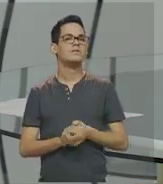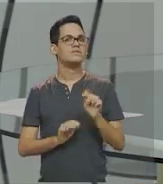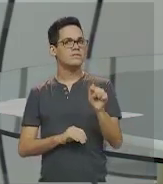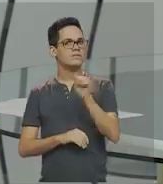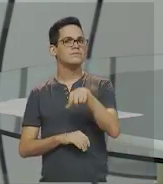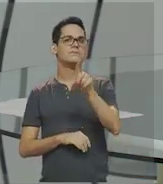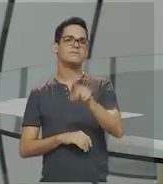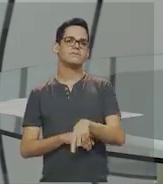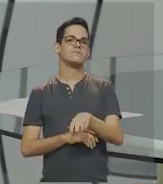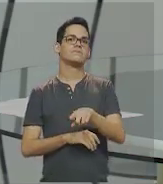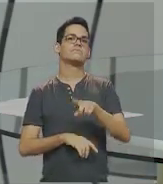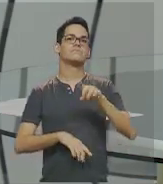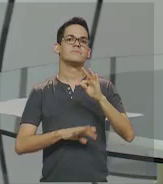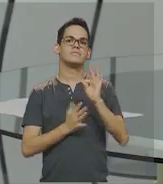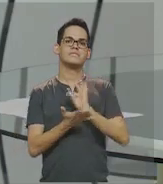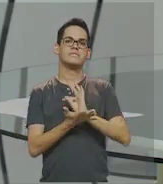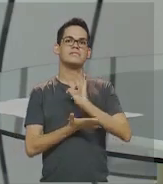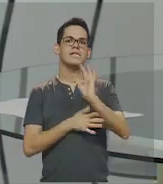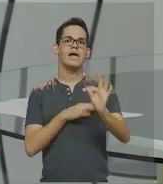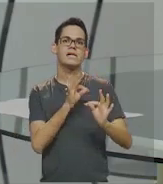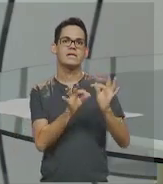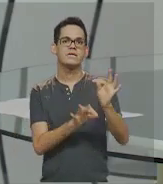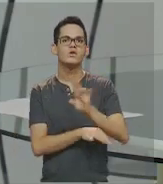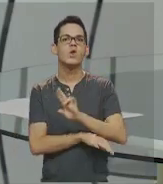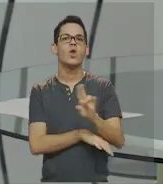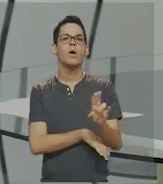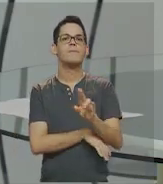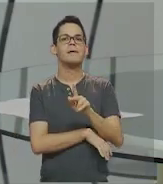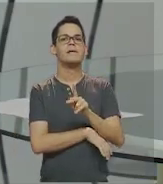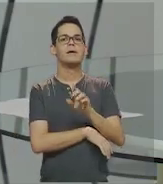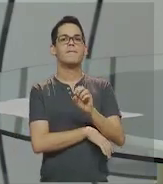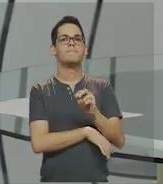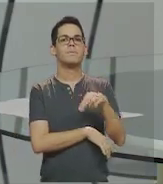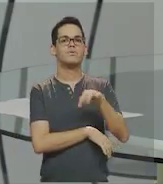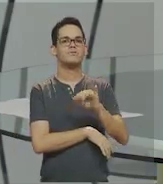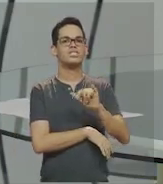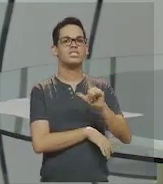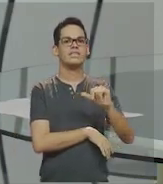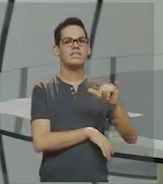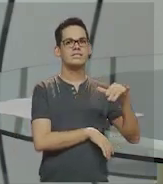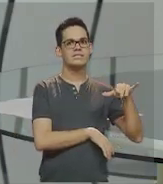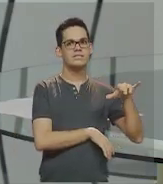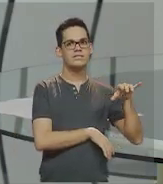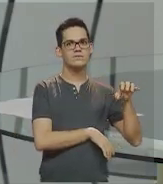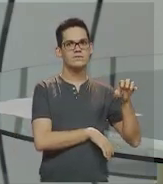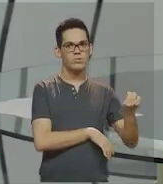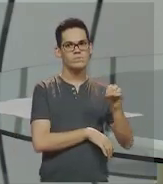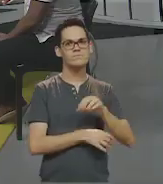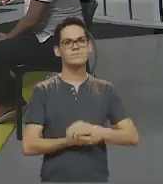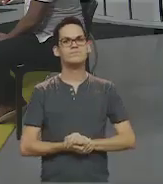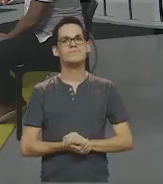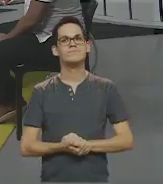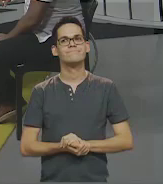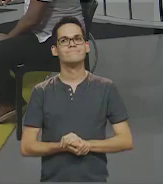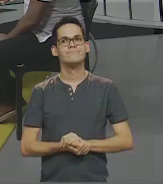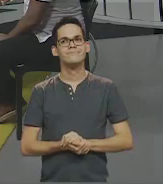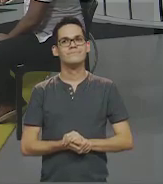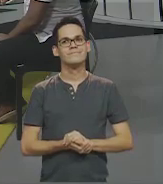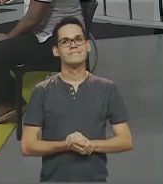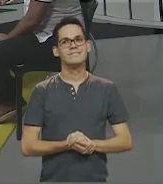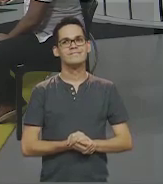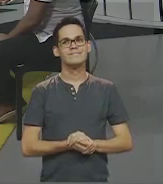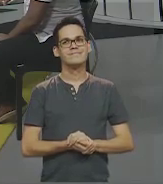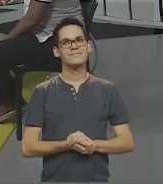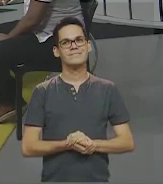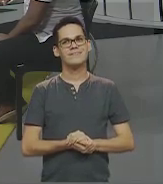ser considerados uma técnica que ganha esse nome de pontilhismo. Ok, obrigada. Entendido de o que é pontilhismo. Ah,